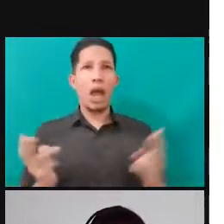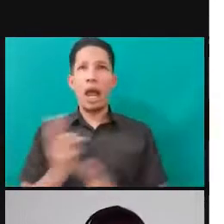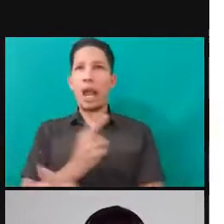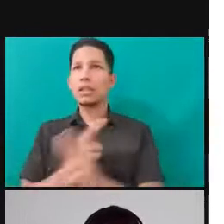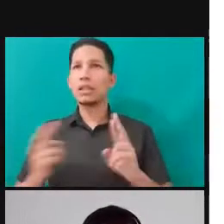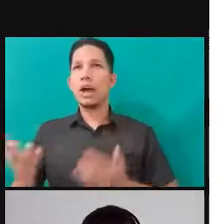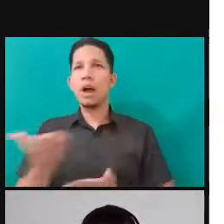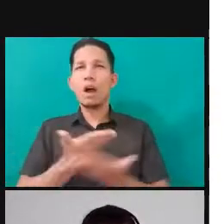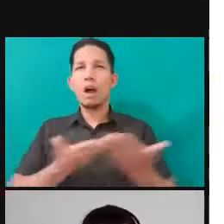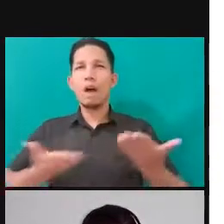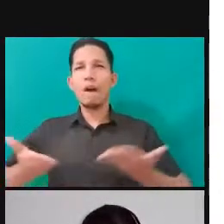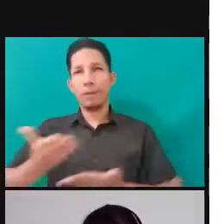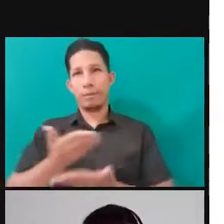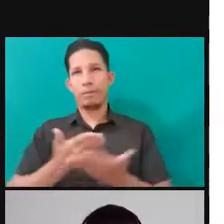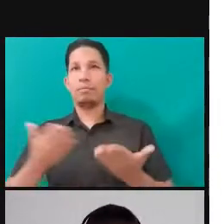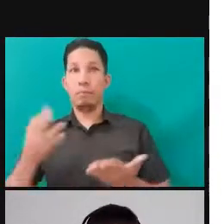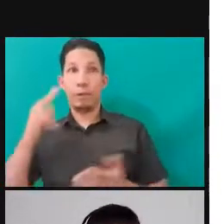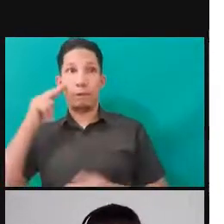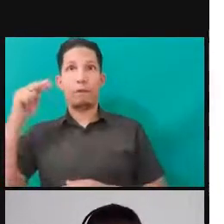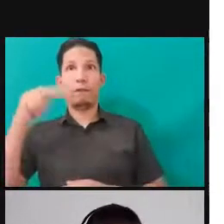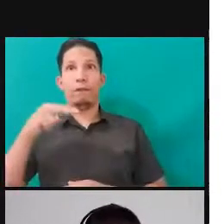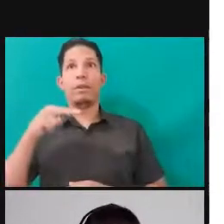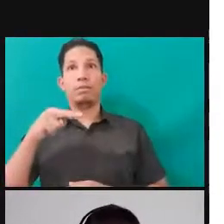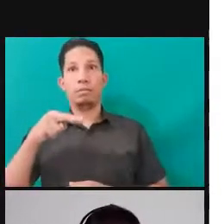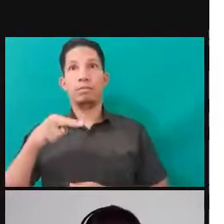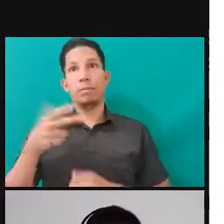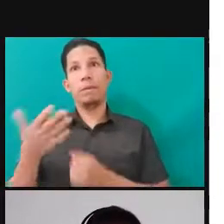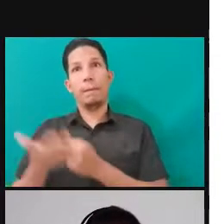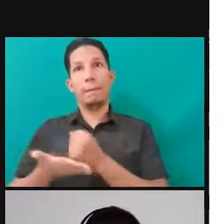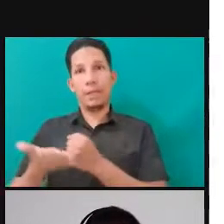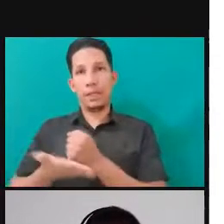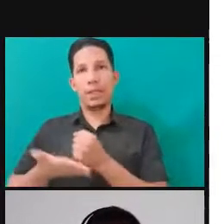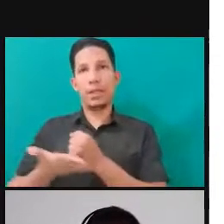se baseia essa